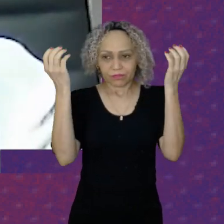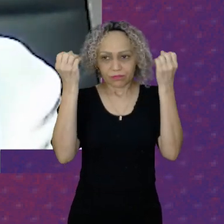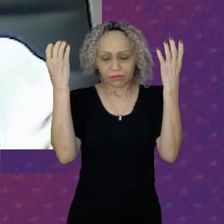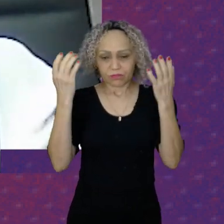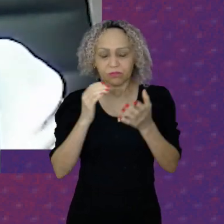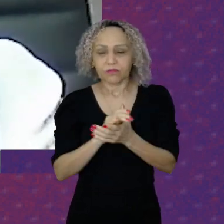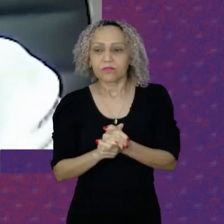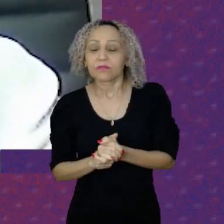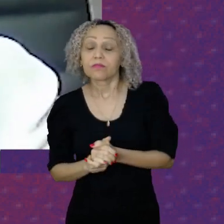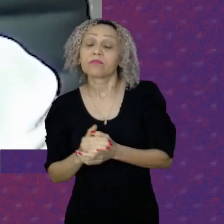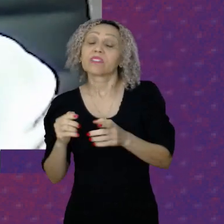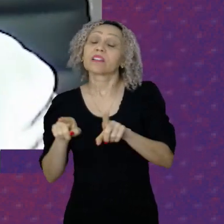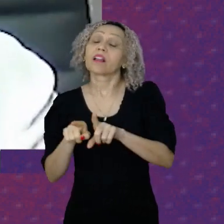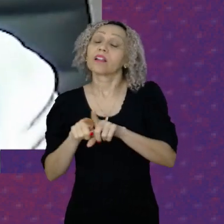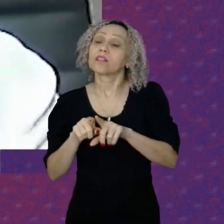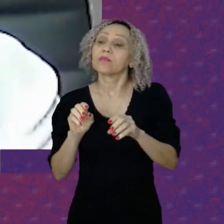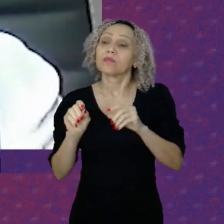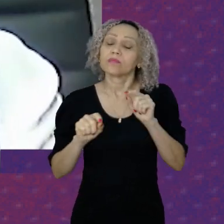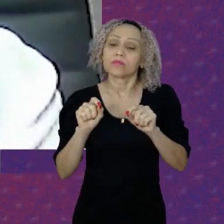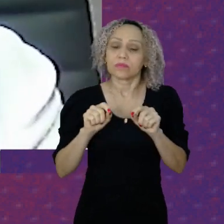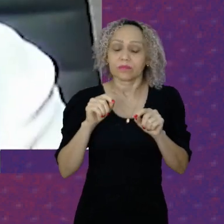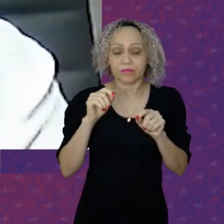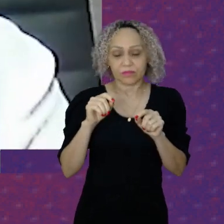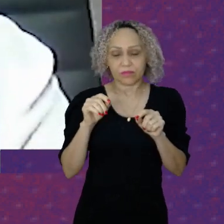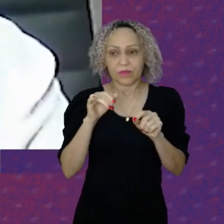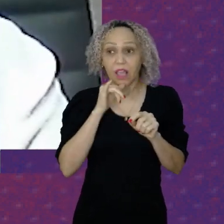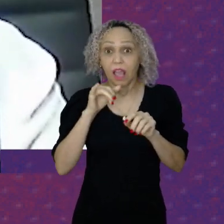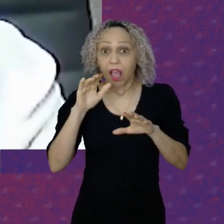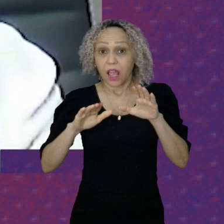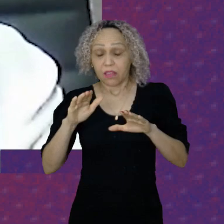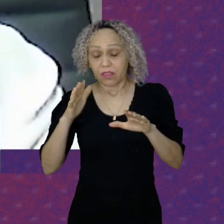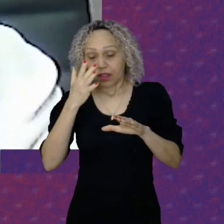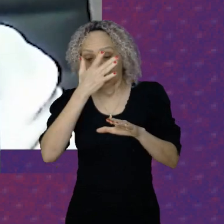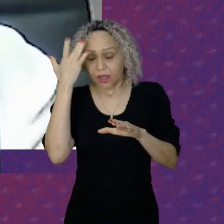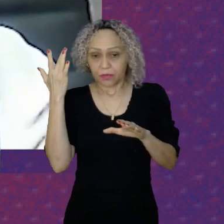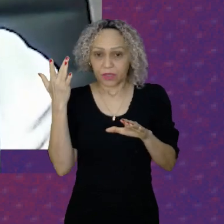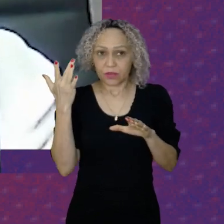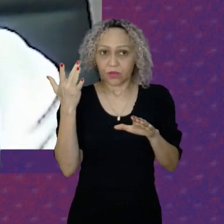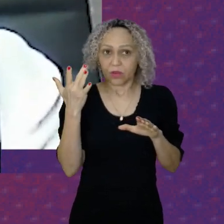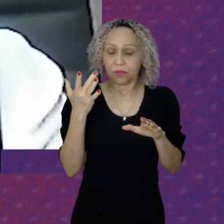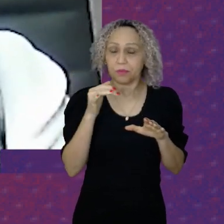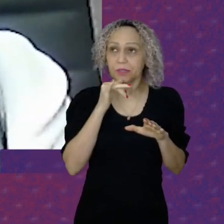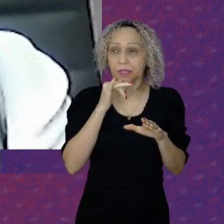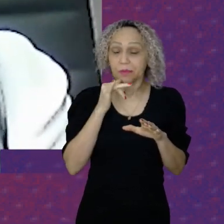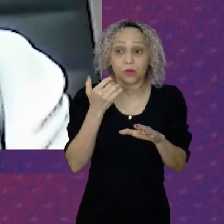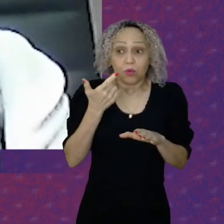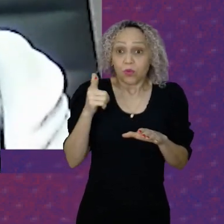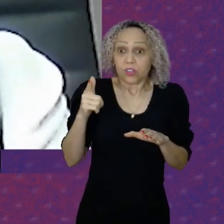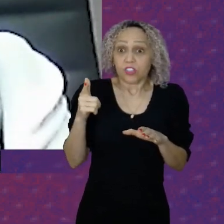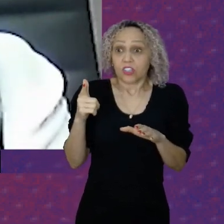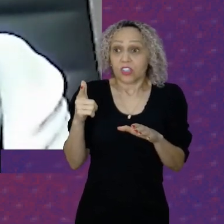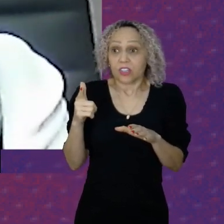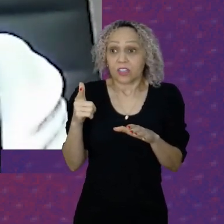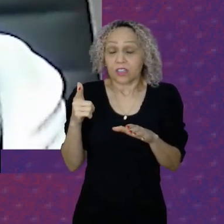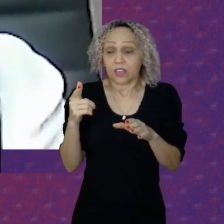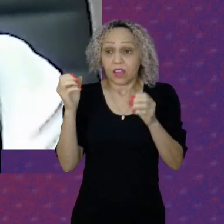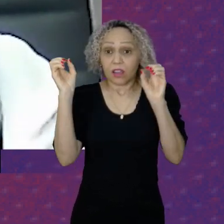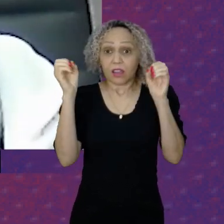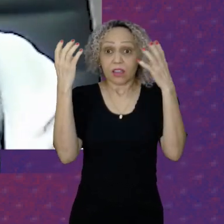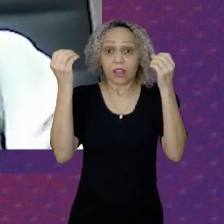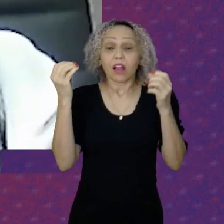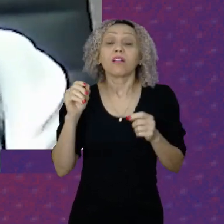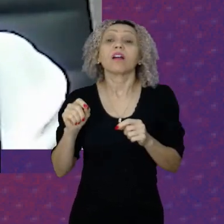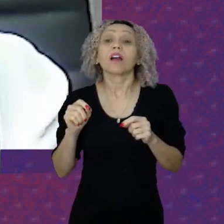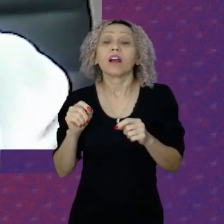em ambulância quando tinha, quando não, em carrinho de mão. E a gente implanta o SAMU e as pessoas deixam, né, de perder suas vidas por